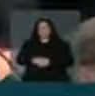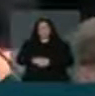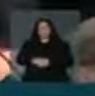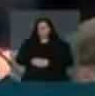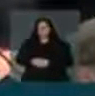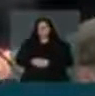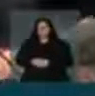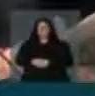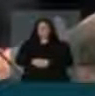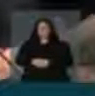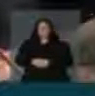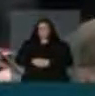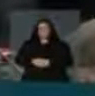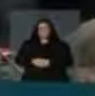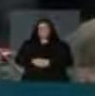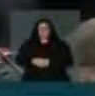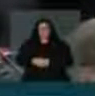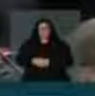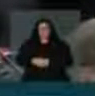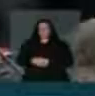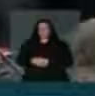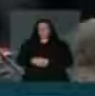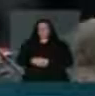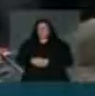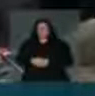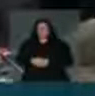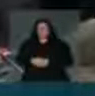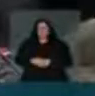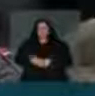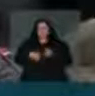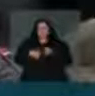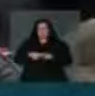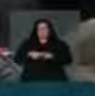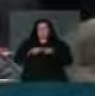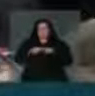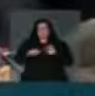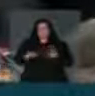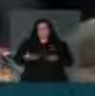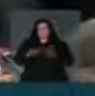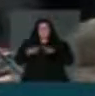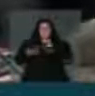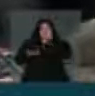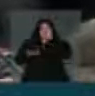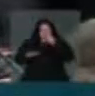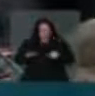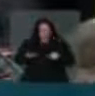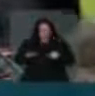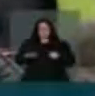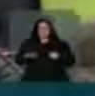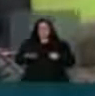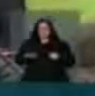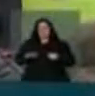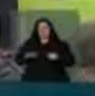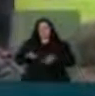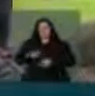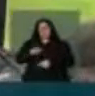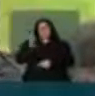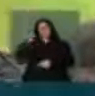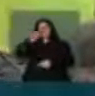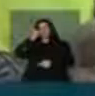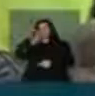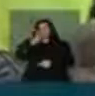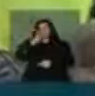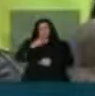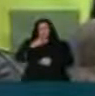forma exatamente em face dessa soberania que tem o plenário com os quóruns exigidos para